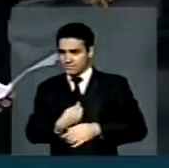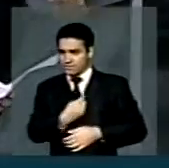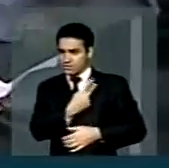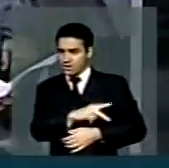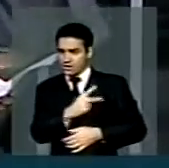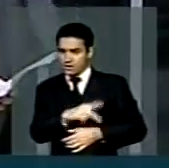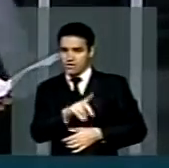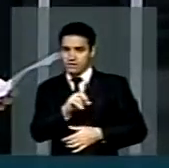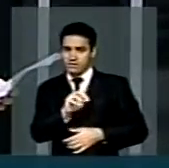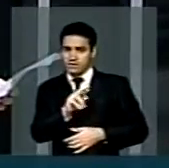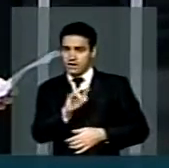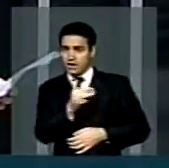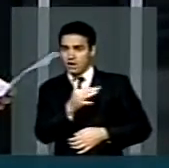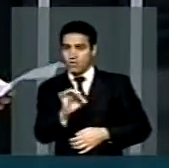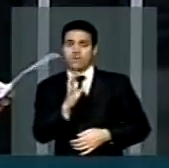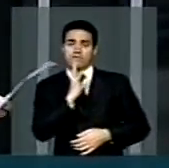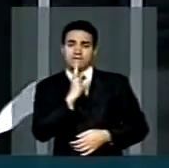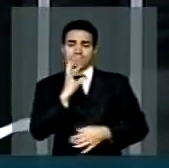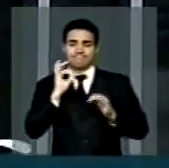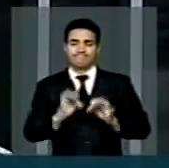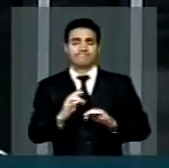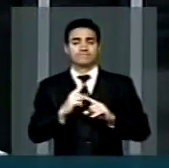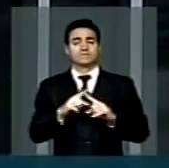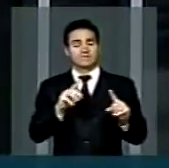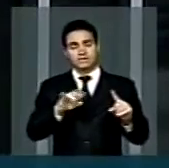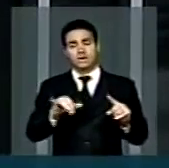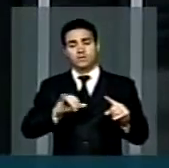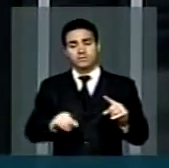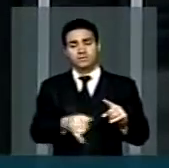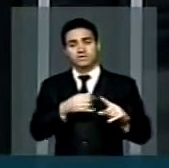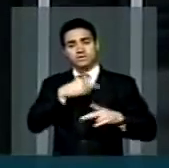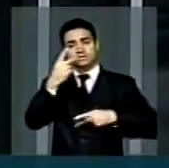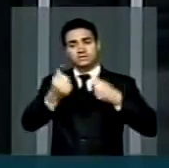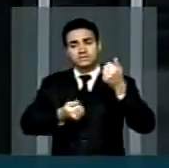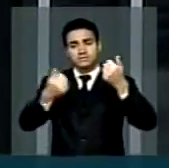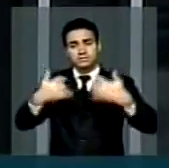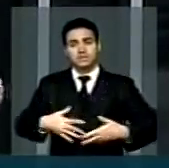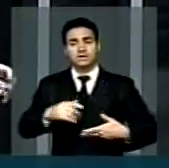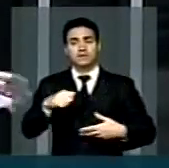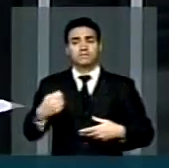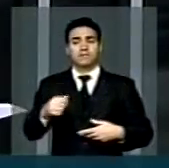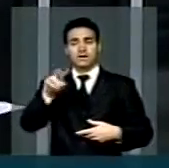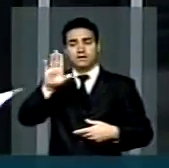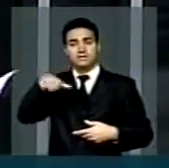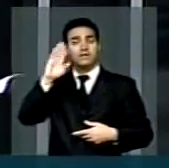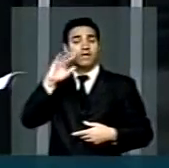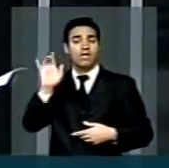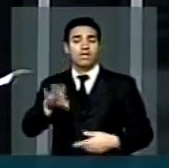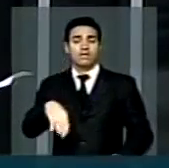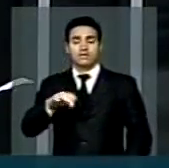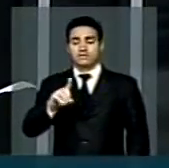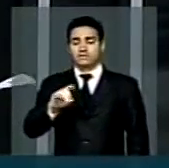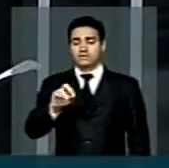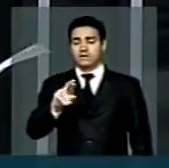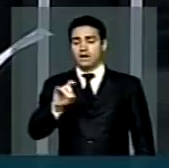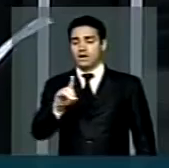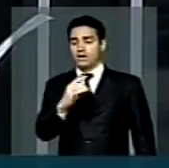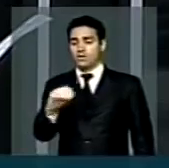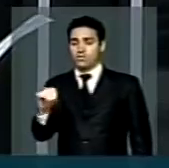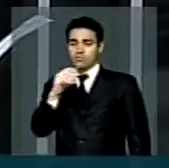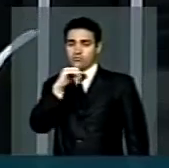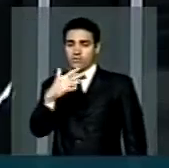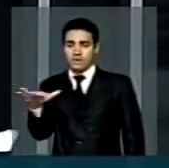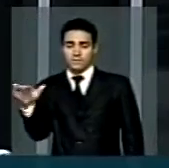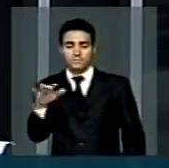que a gente está falando, e a gente vai ter oportunidade de falar um pouco mais sobre quem foi Dragão do Mar. Saudar a professora